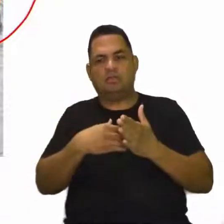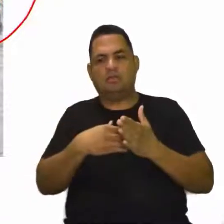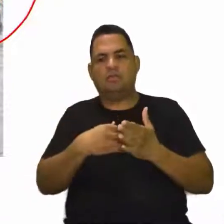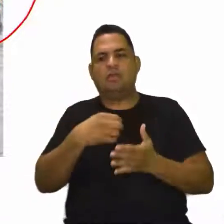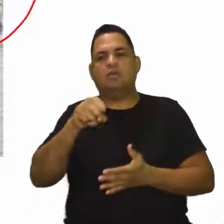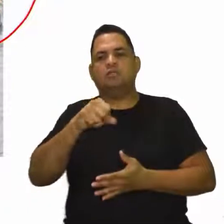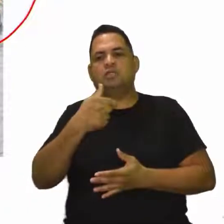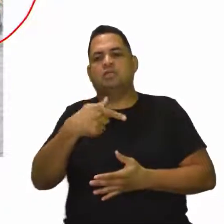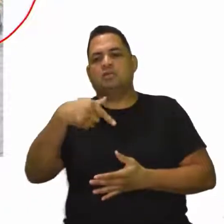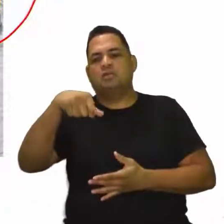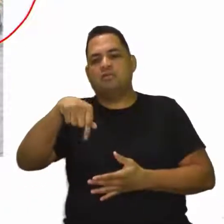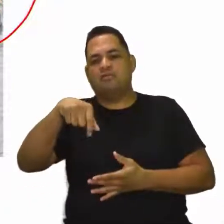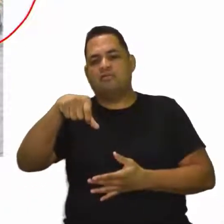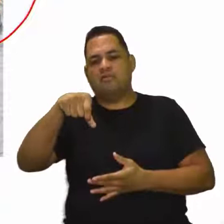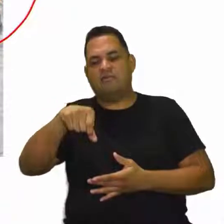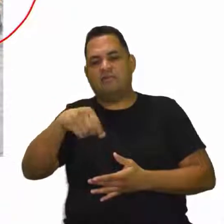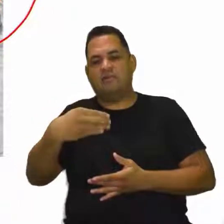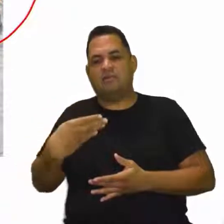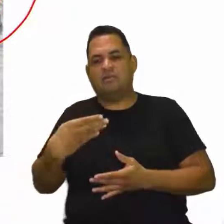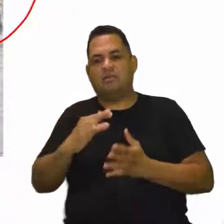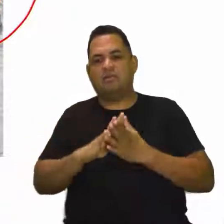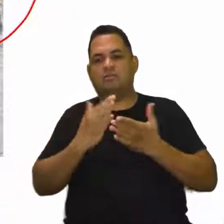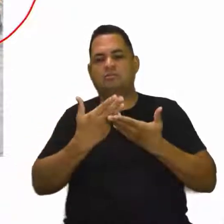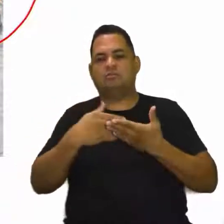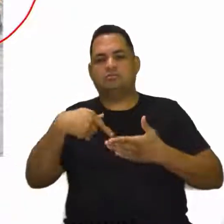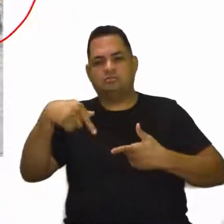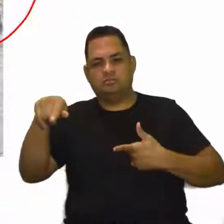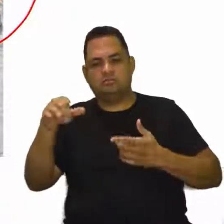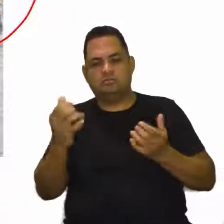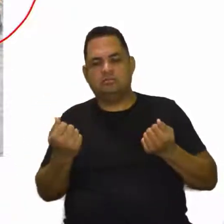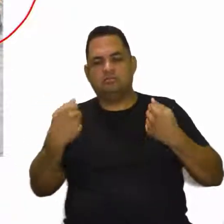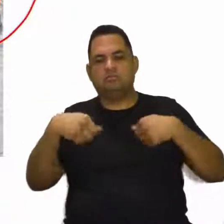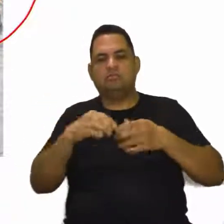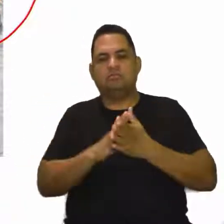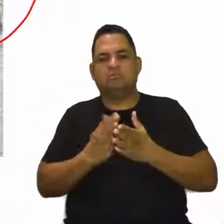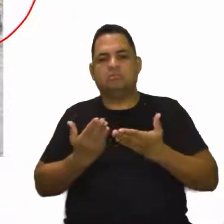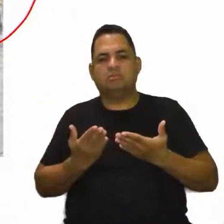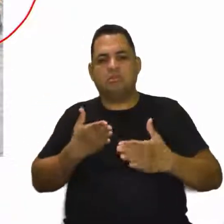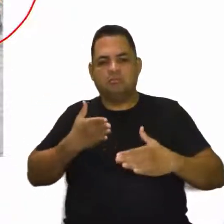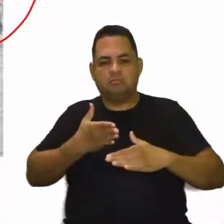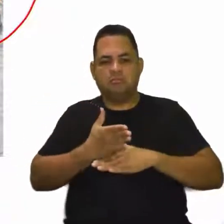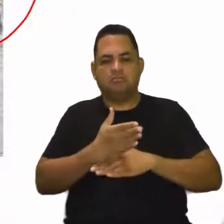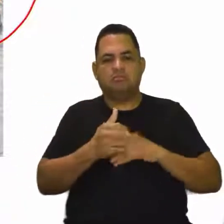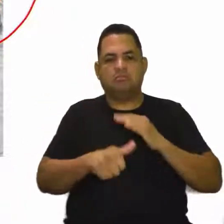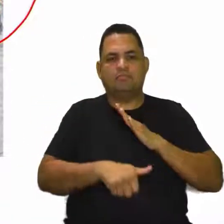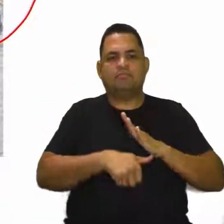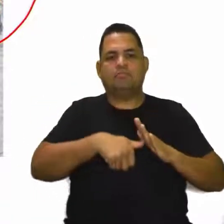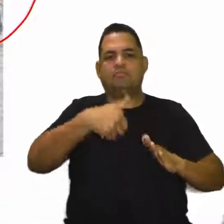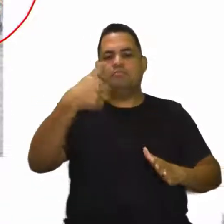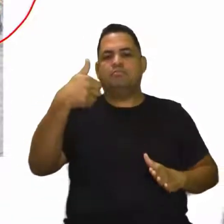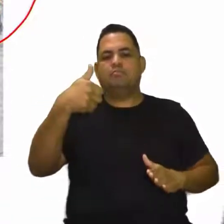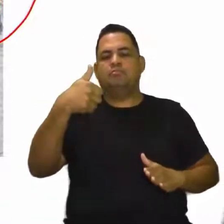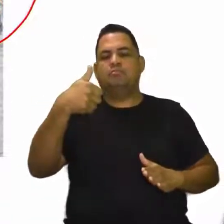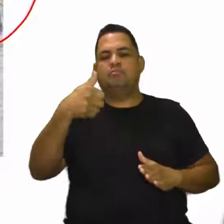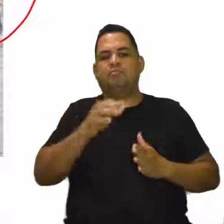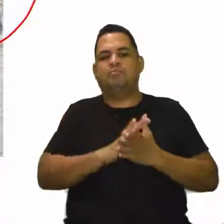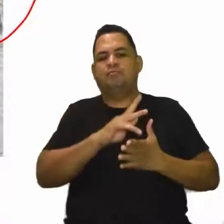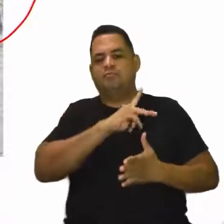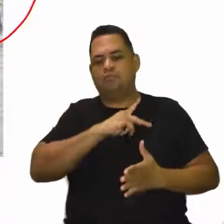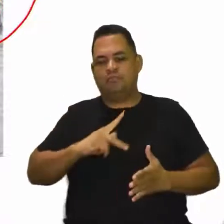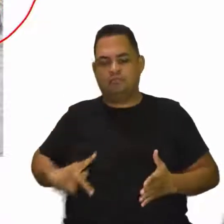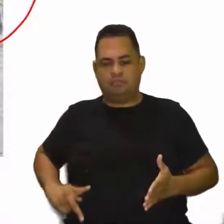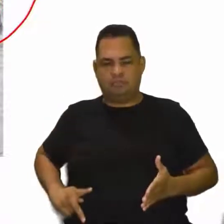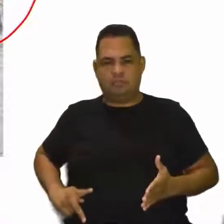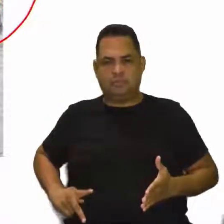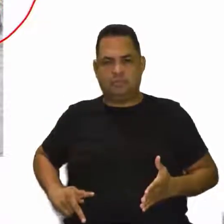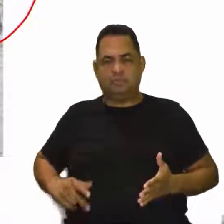1894, quando os militares saem do poder. Aí quem entra? Entra o primeiro presidente civil da nossa história, que é o Prudente